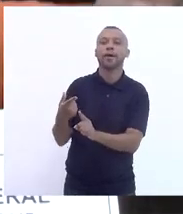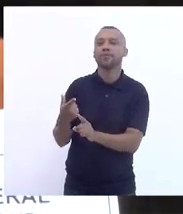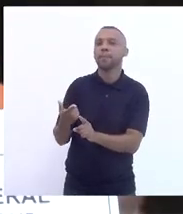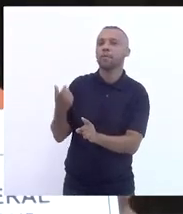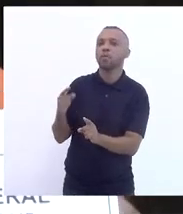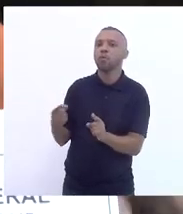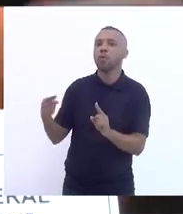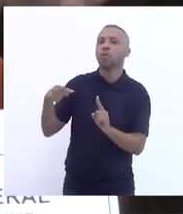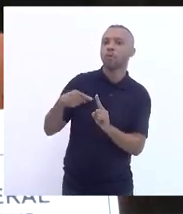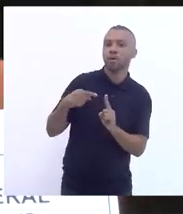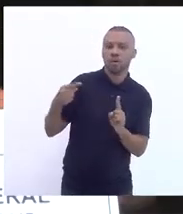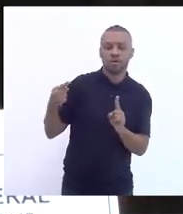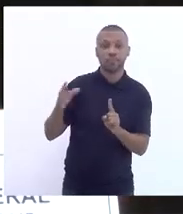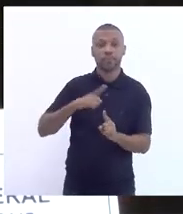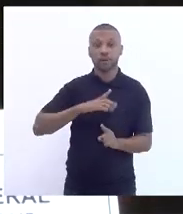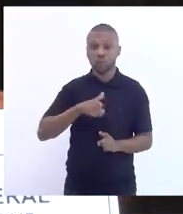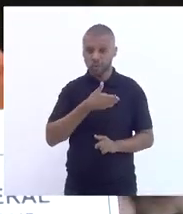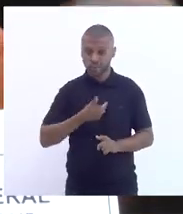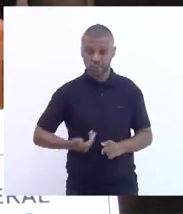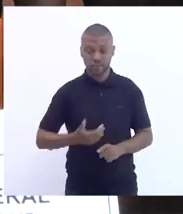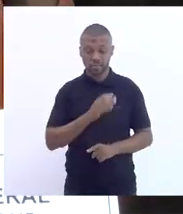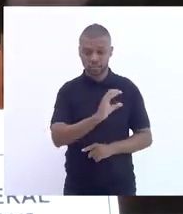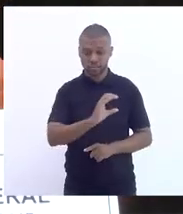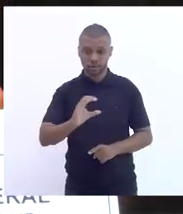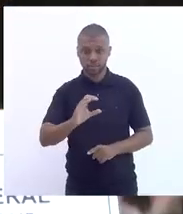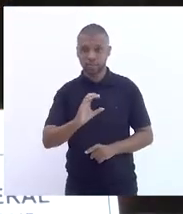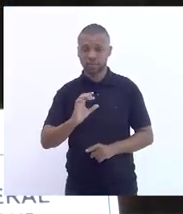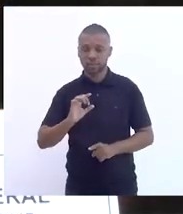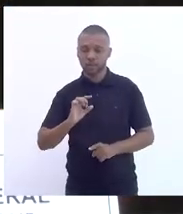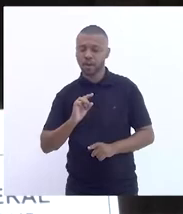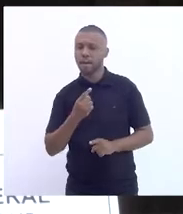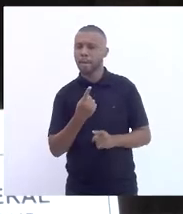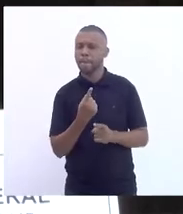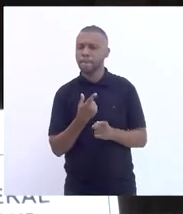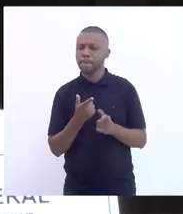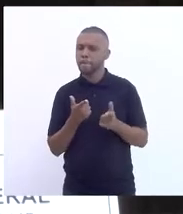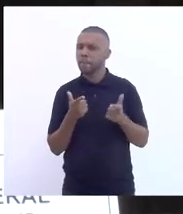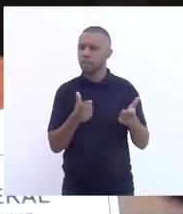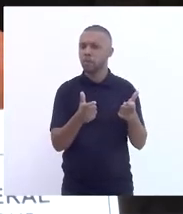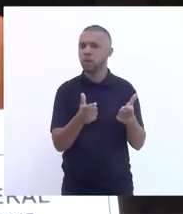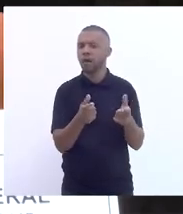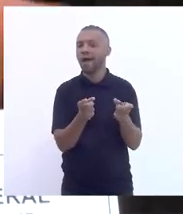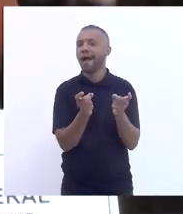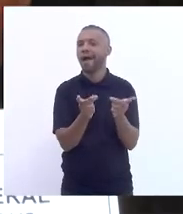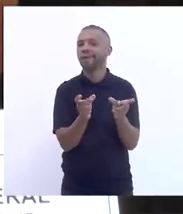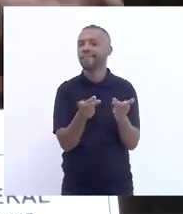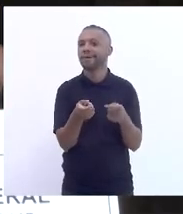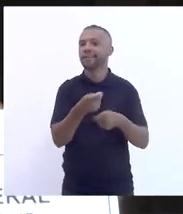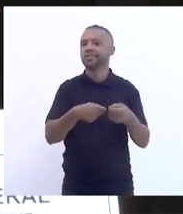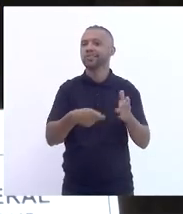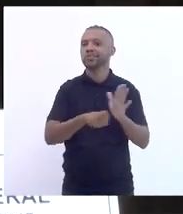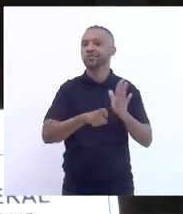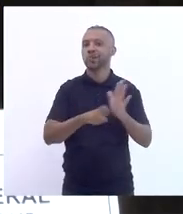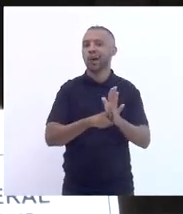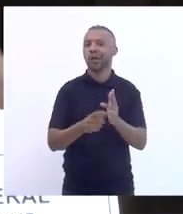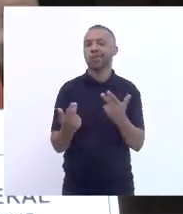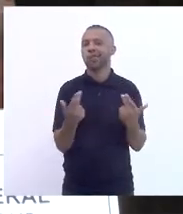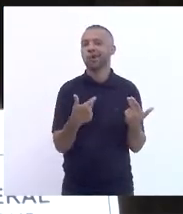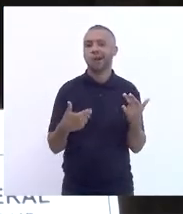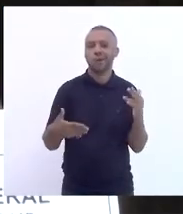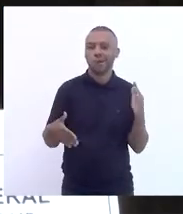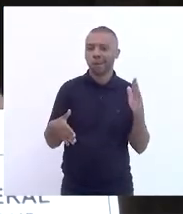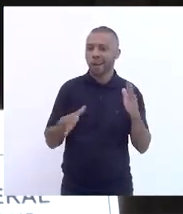tem o governo do estado que ali na ponta ataca o varejo de drogas como se o favelado fosse o